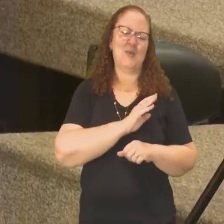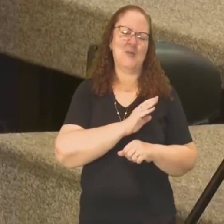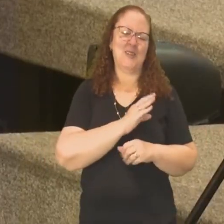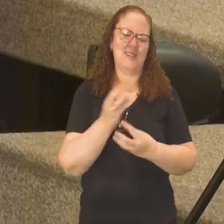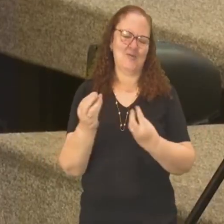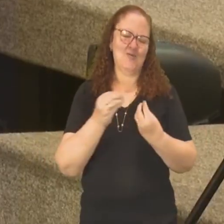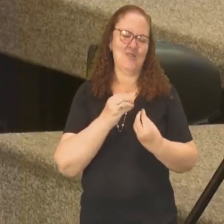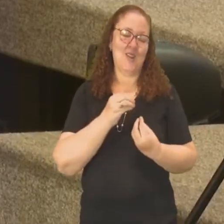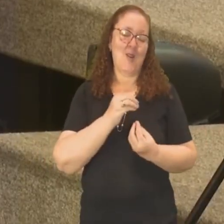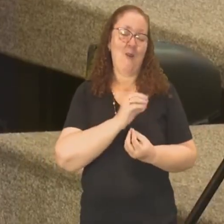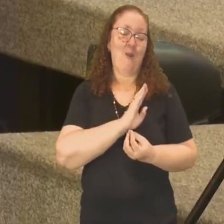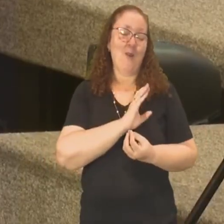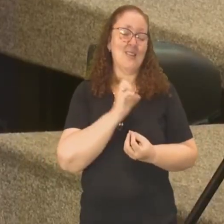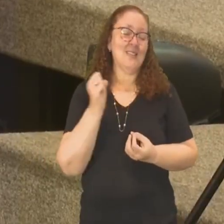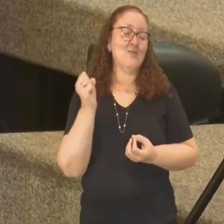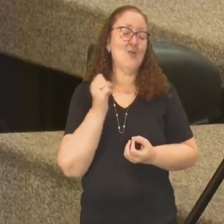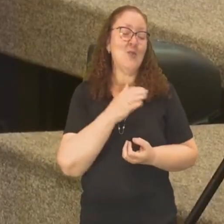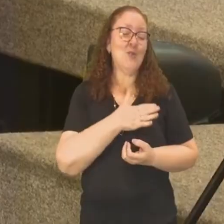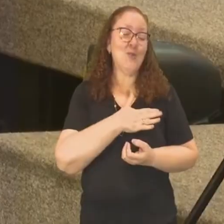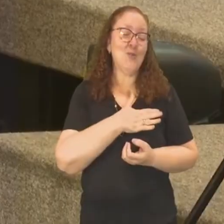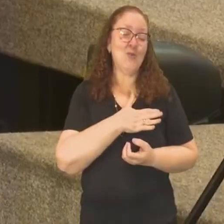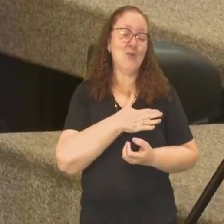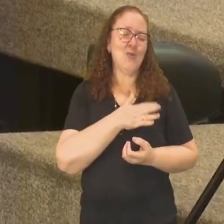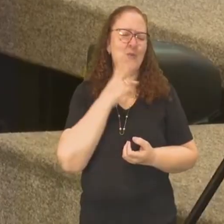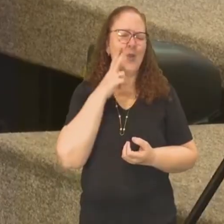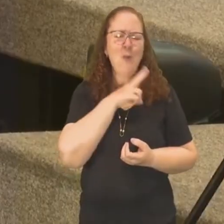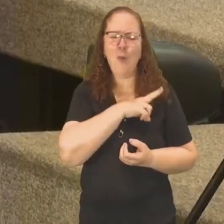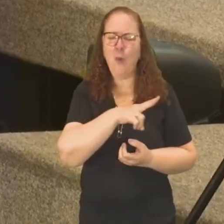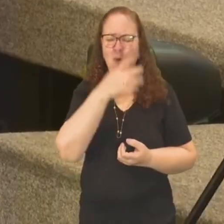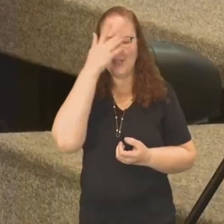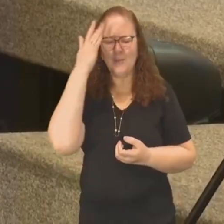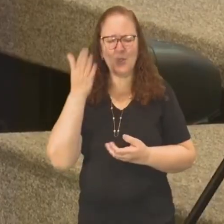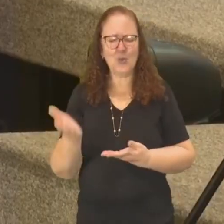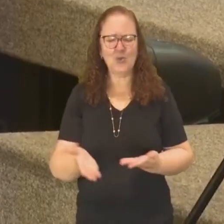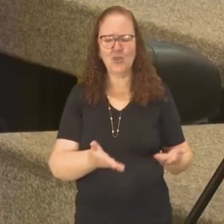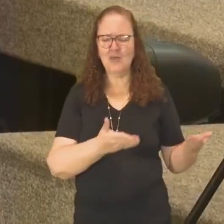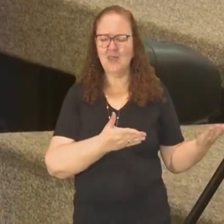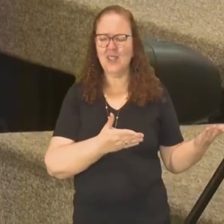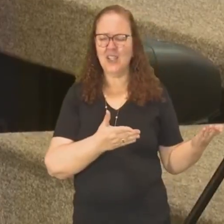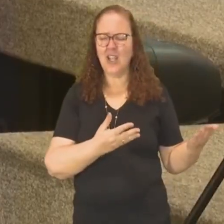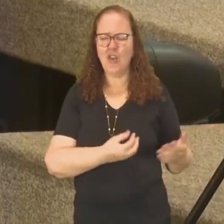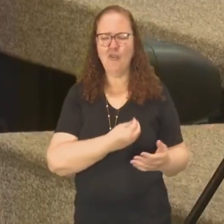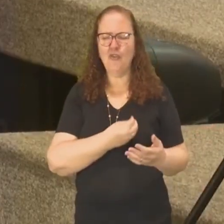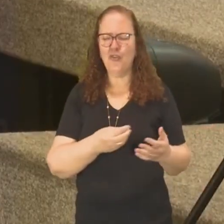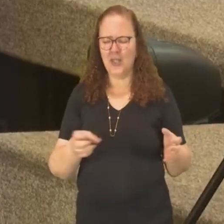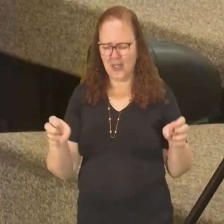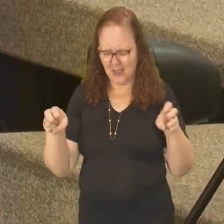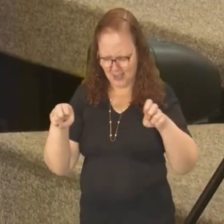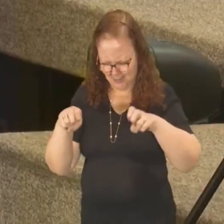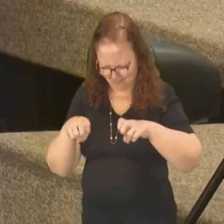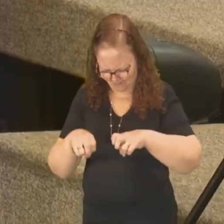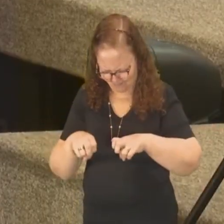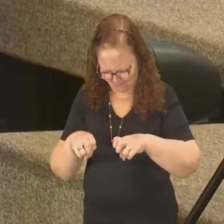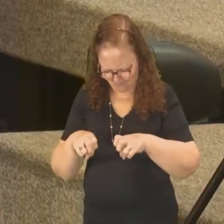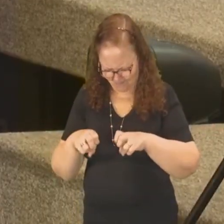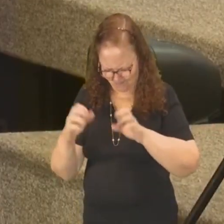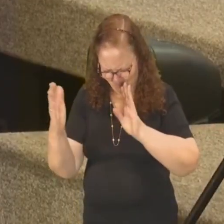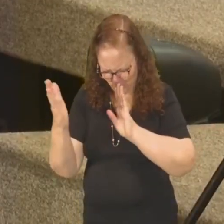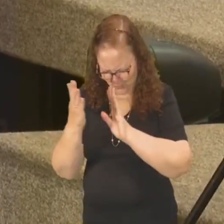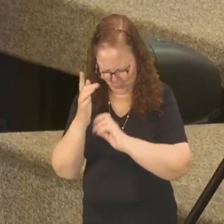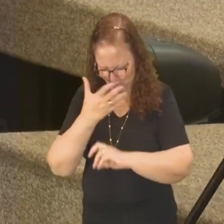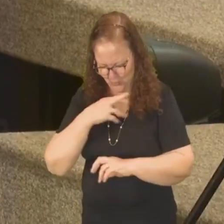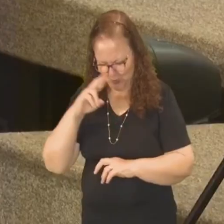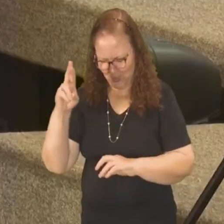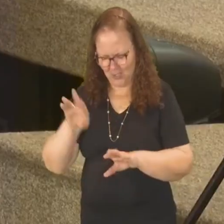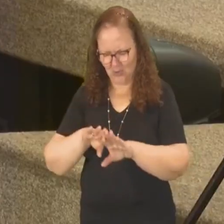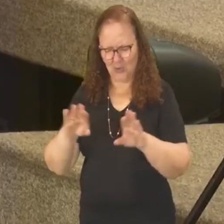novo coração. Olha para essas pessoas que vieram aqui à frente, Senhor. Vidas rendidas diante do Teu altar,